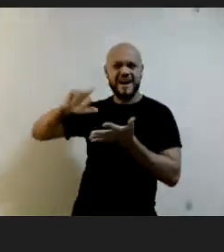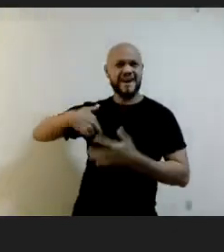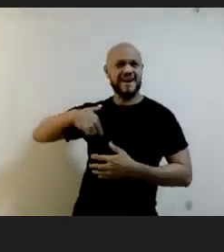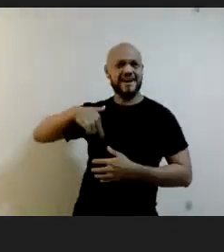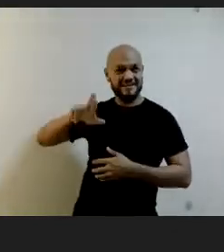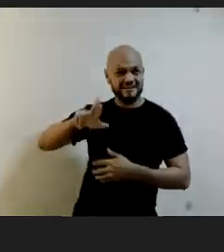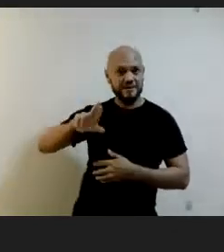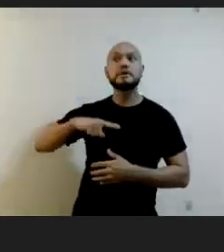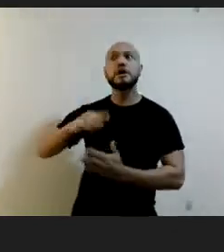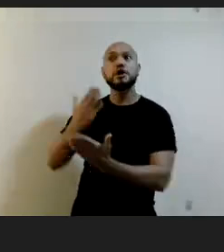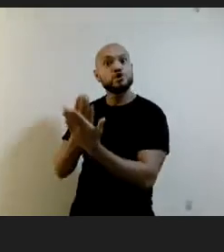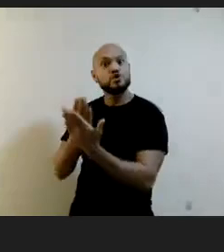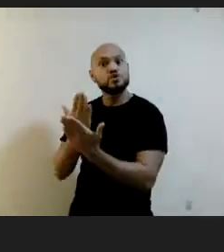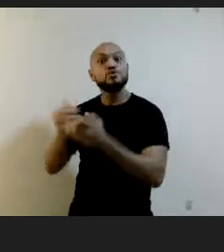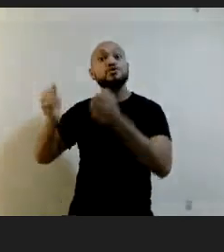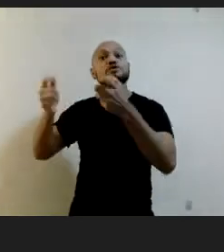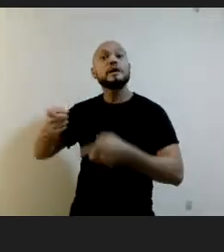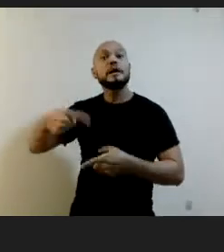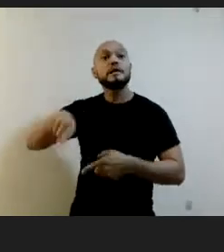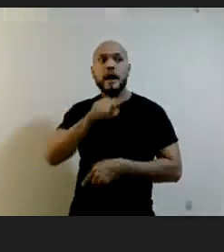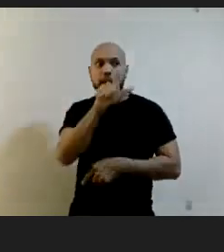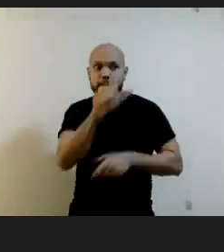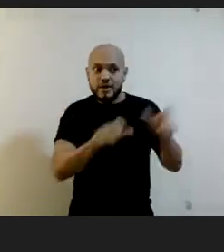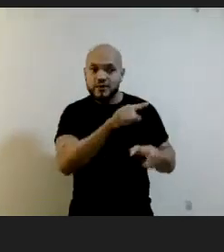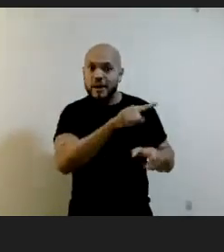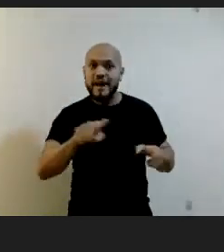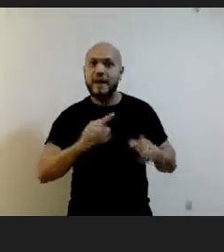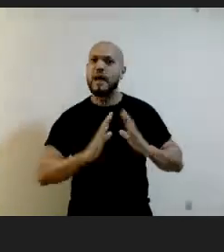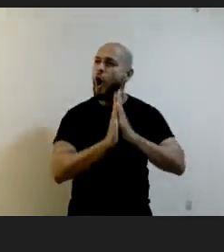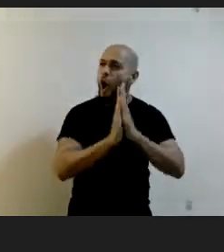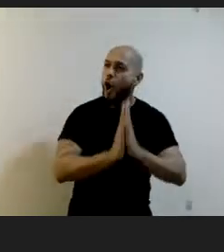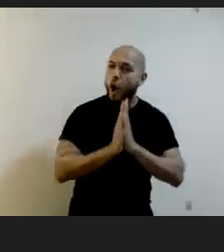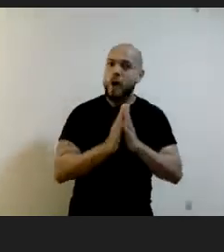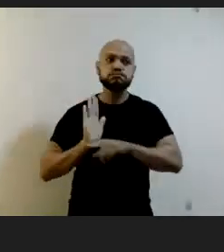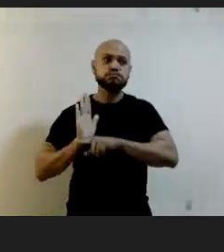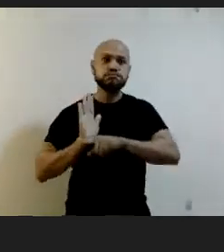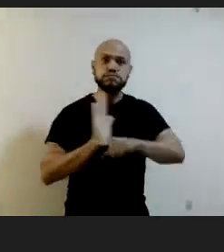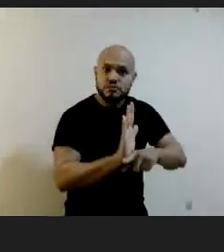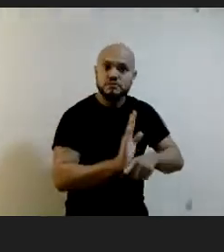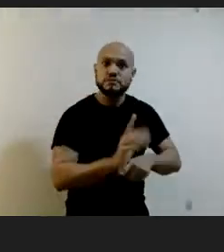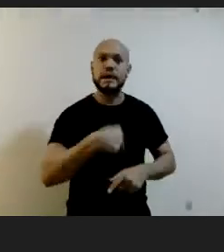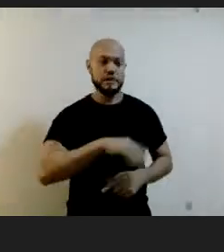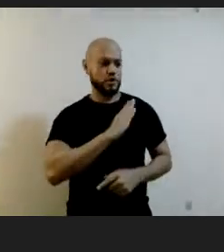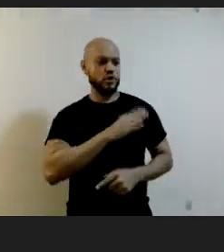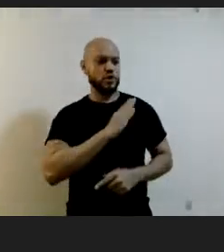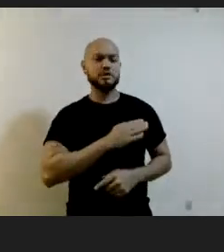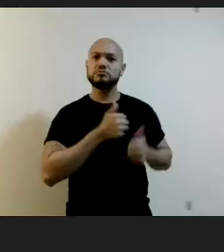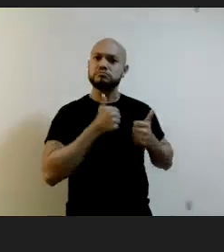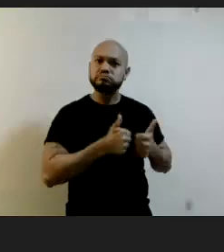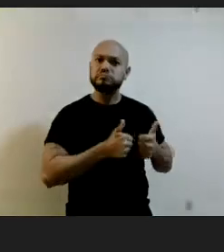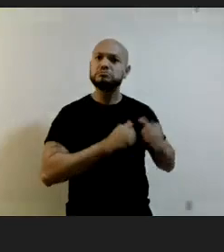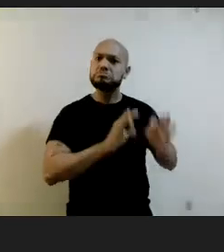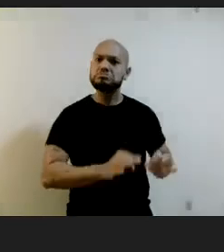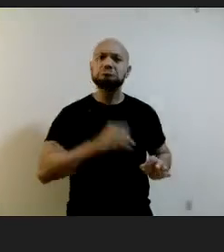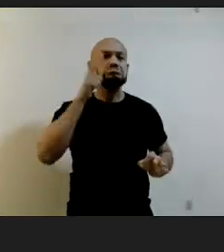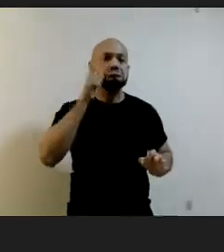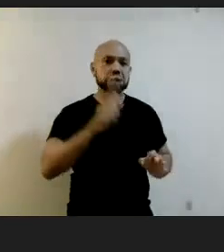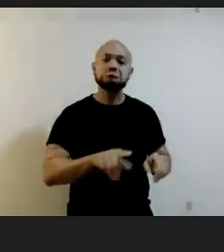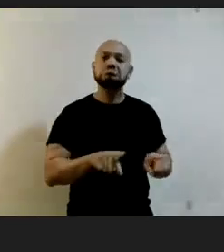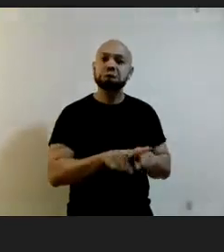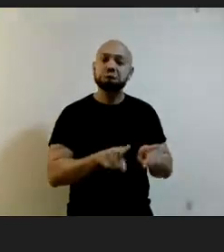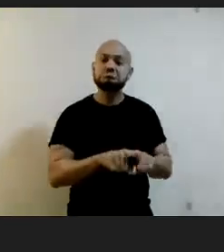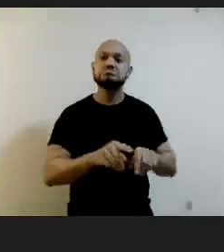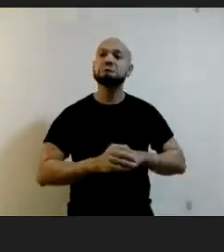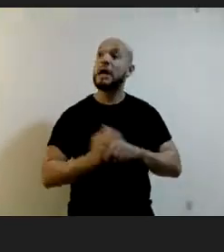mostram que essas pessoas têm melhores desfechos cardiovasculares, que conseguem